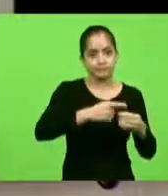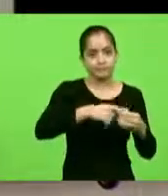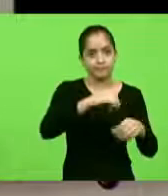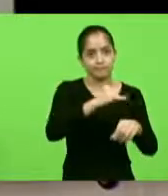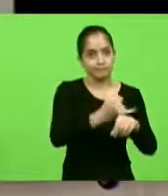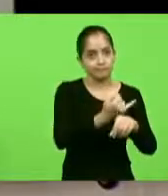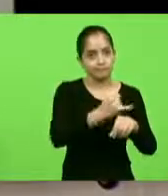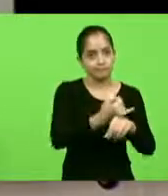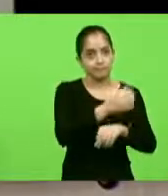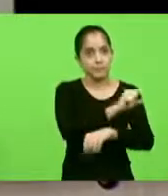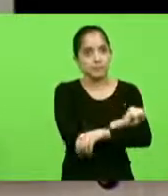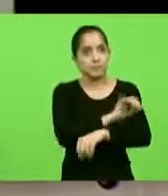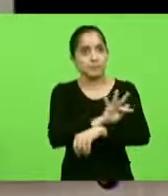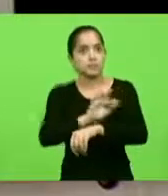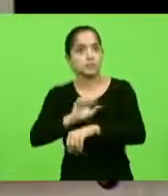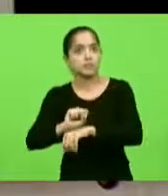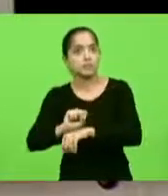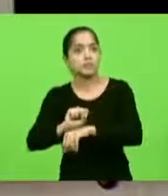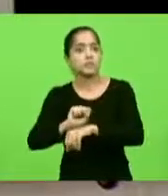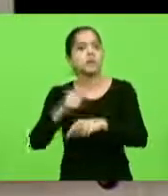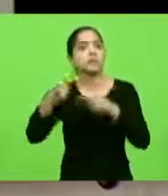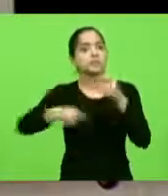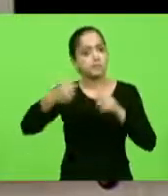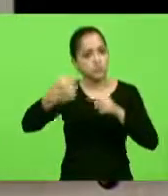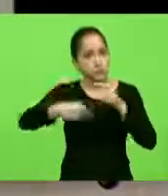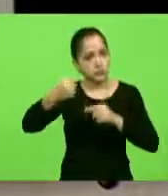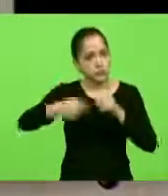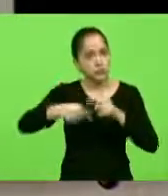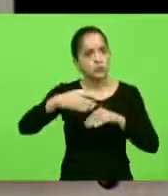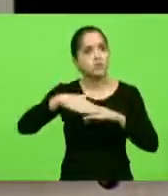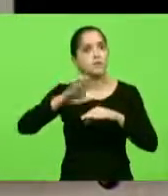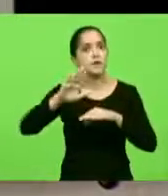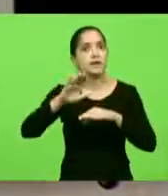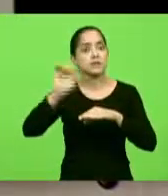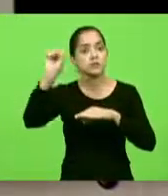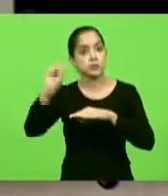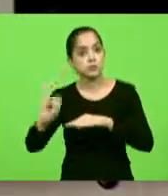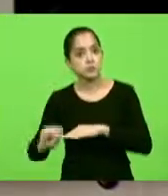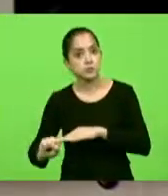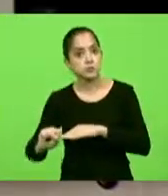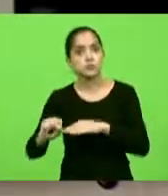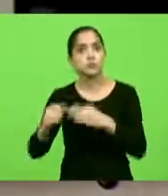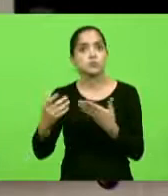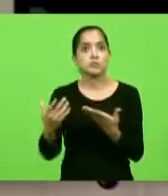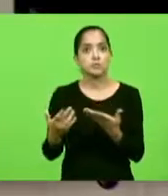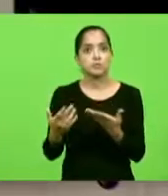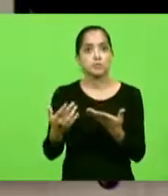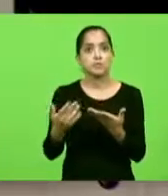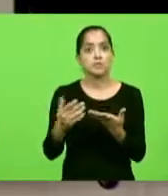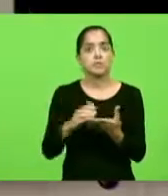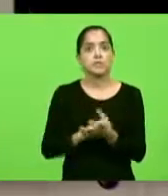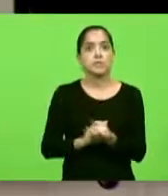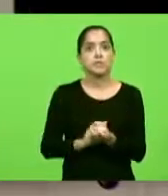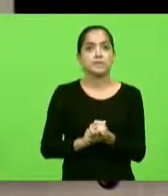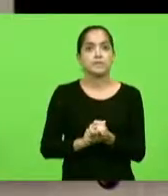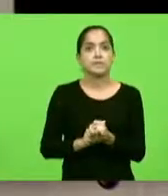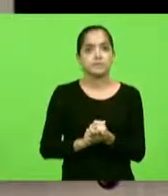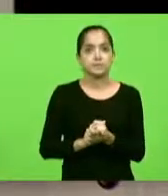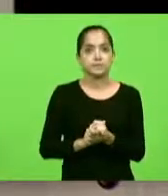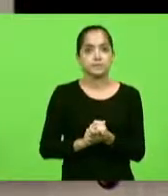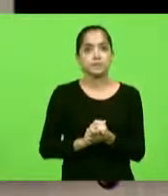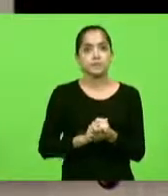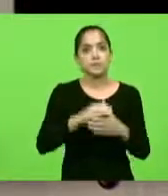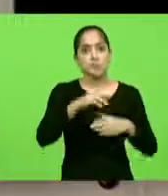Sul. Vamos discutir mais um pouco, então? Vamos levar para o Sul? Vamos levar para o